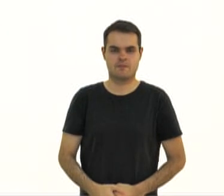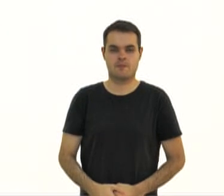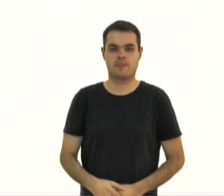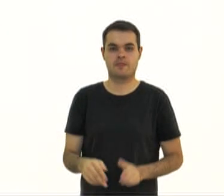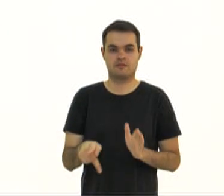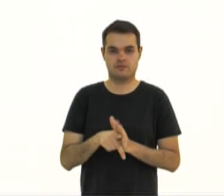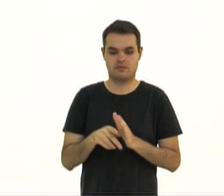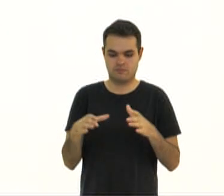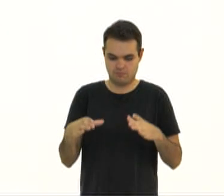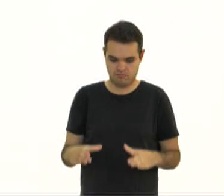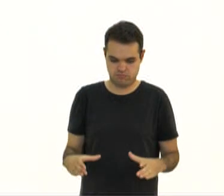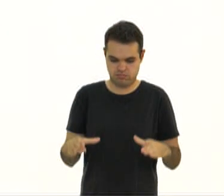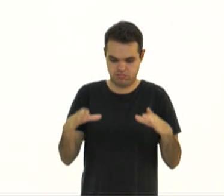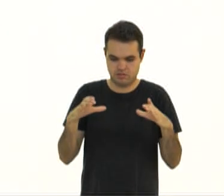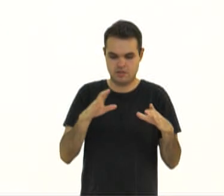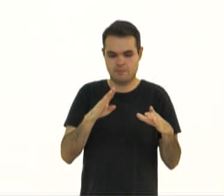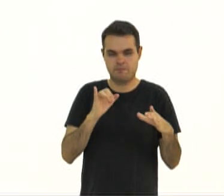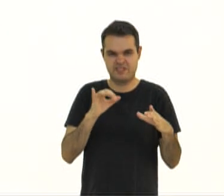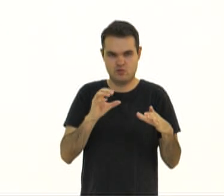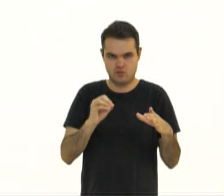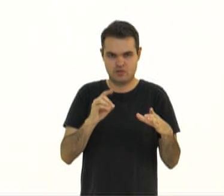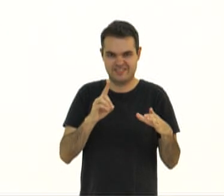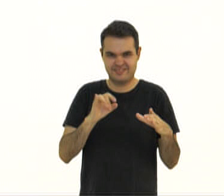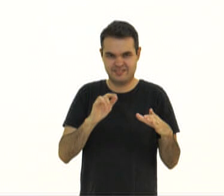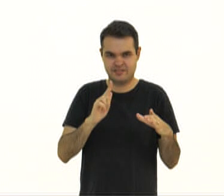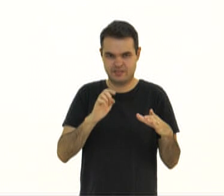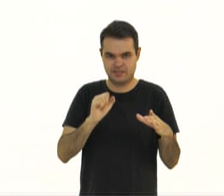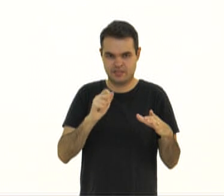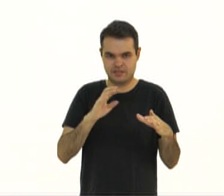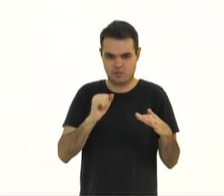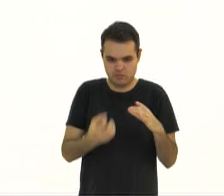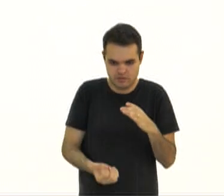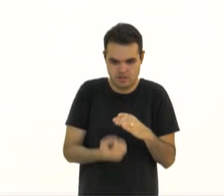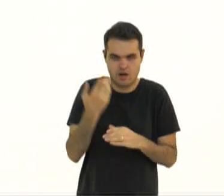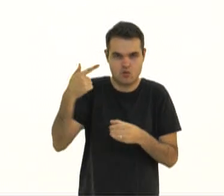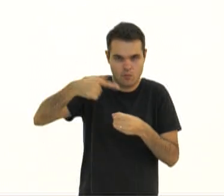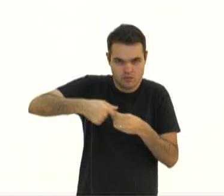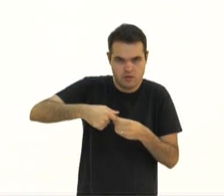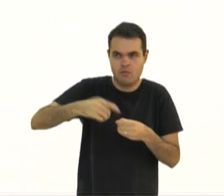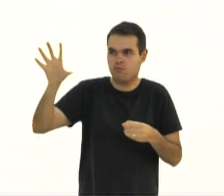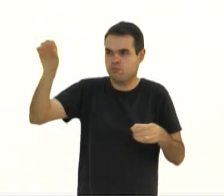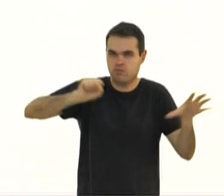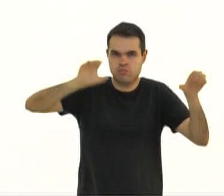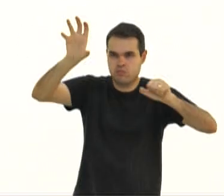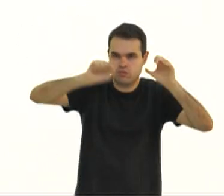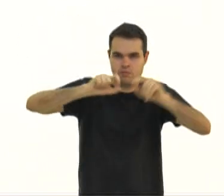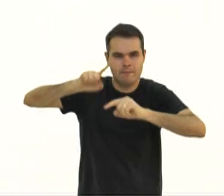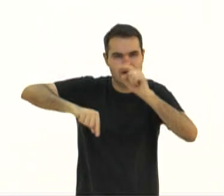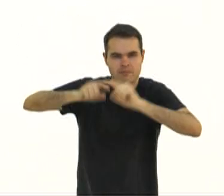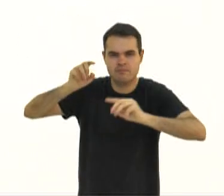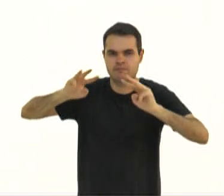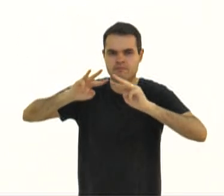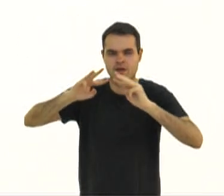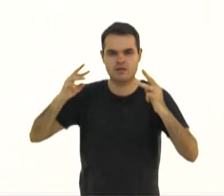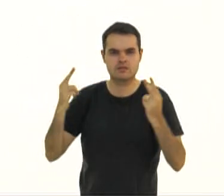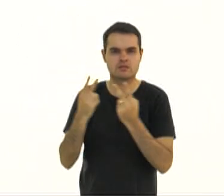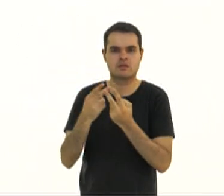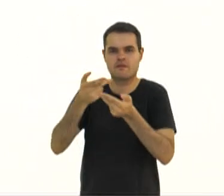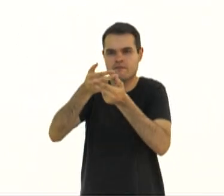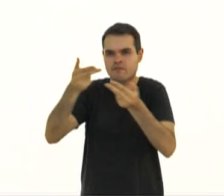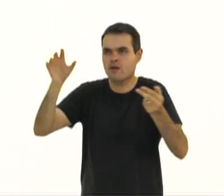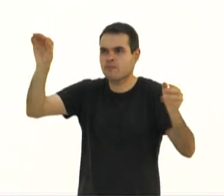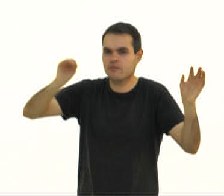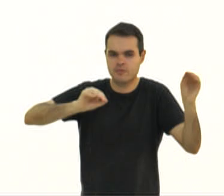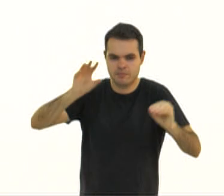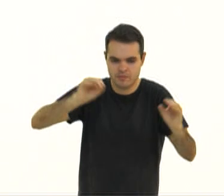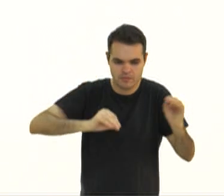biodigestão anaeróbica, que se processa na ausência do ar, permite a obtenção de energia e matéria que pode ser utilizados não só